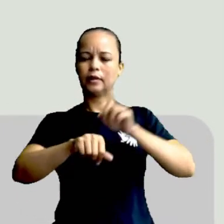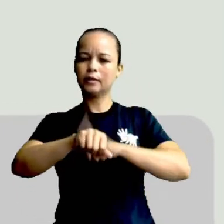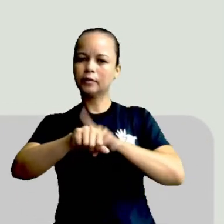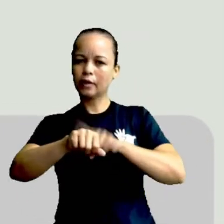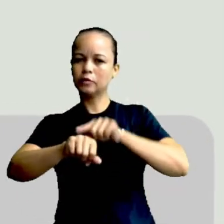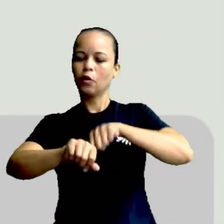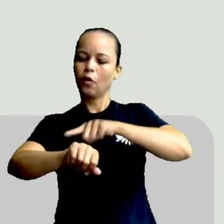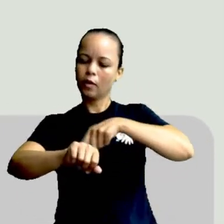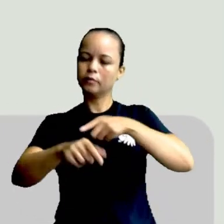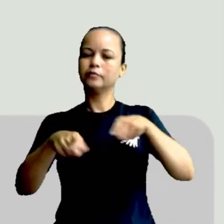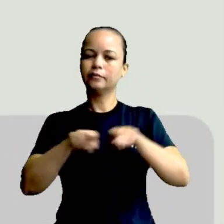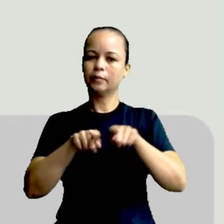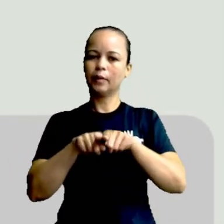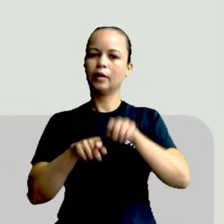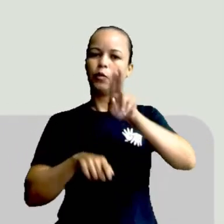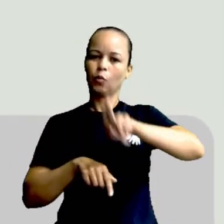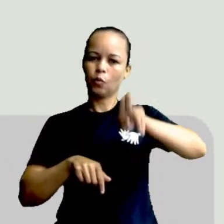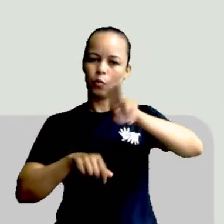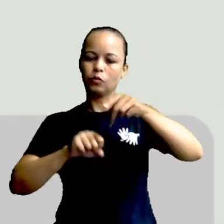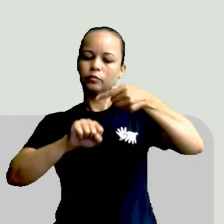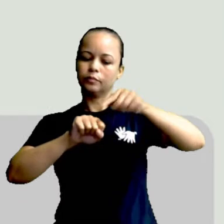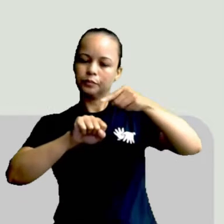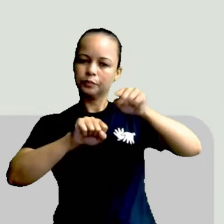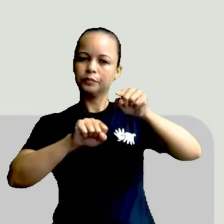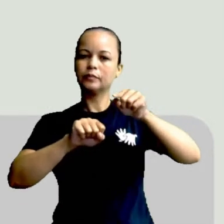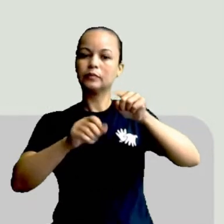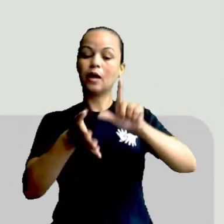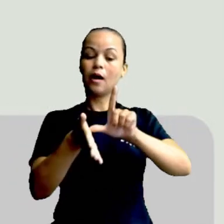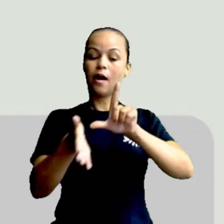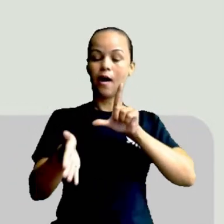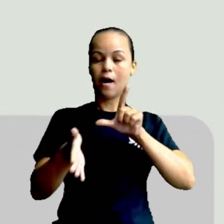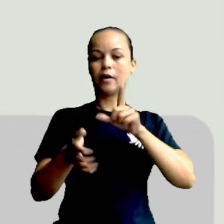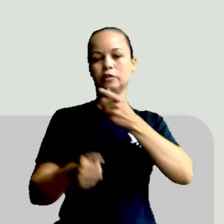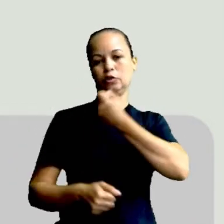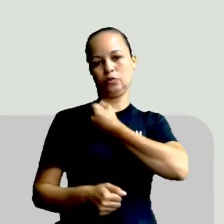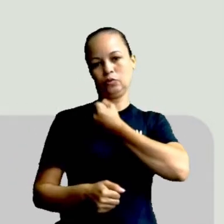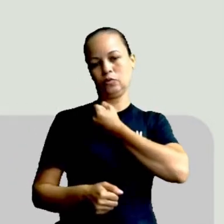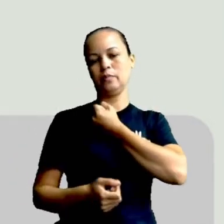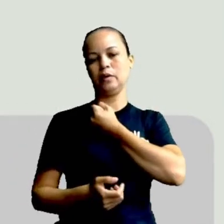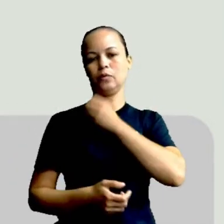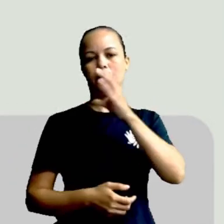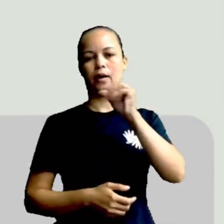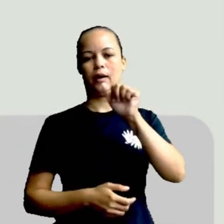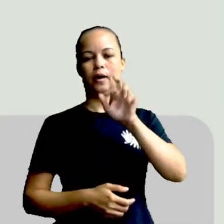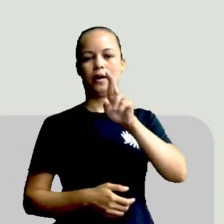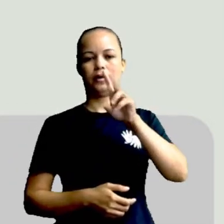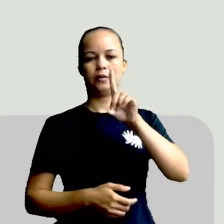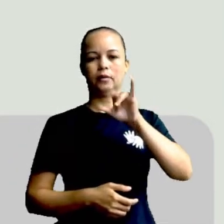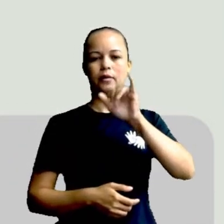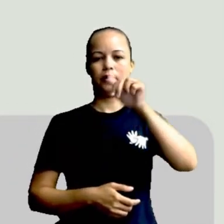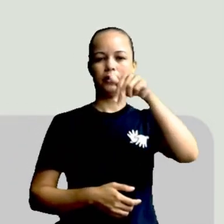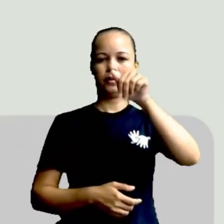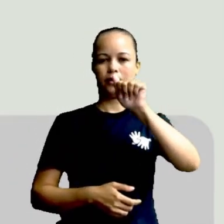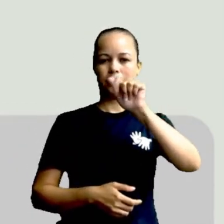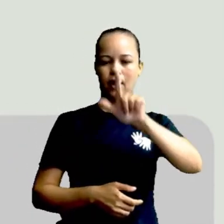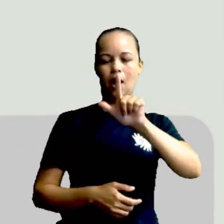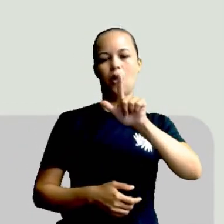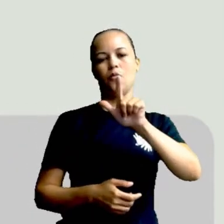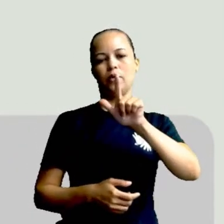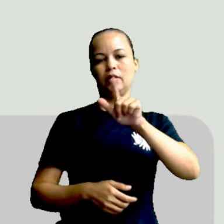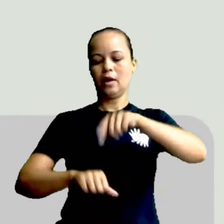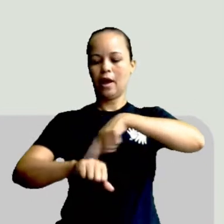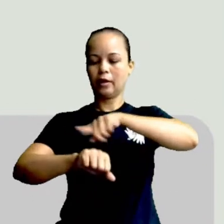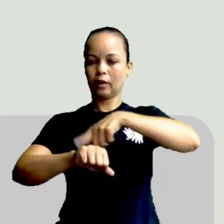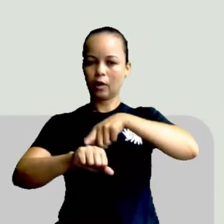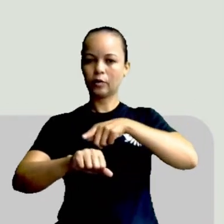horas utiliza-se o sinal indicativo de crase antes de numeral cardinal que indicam as horas exatas